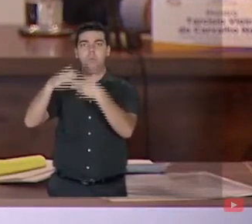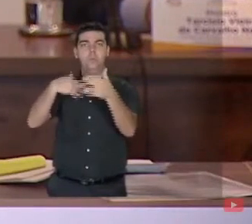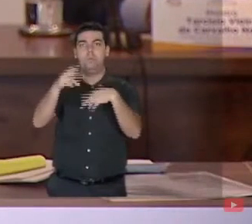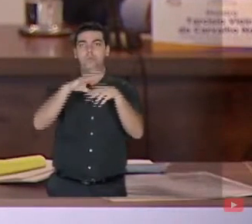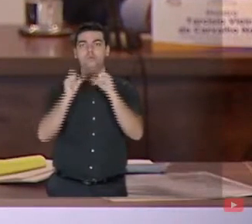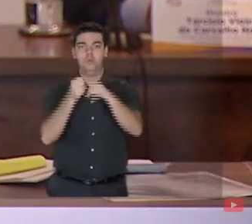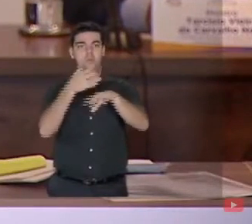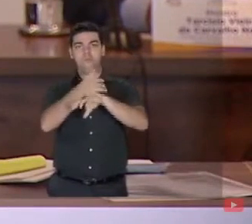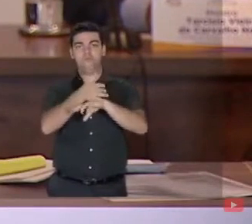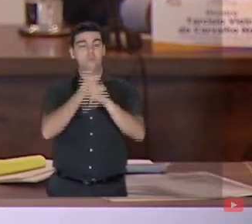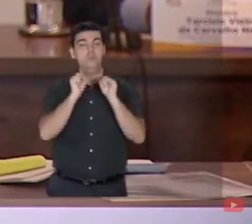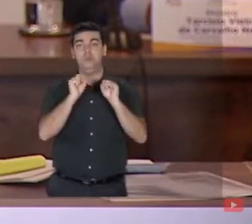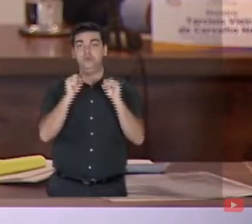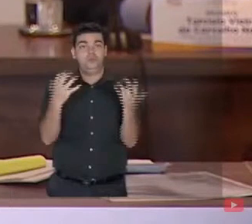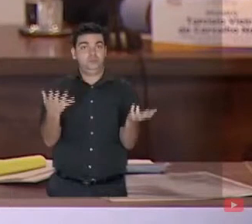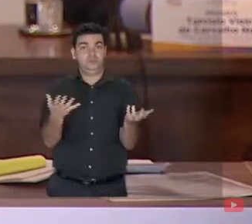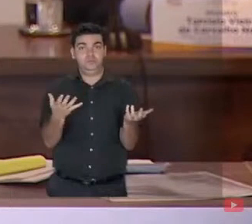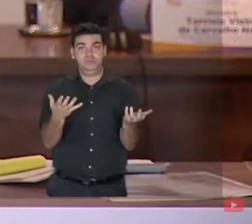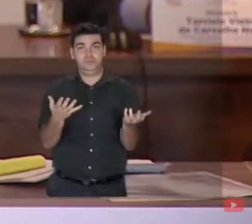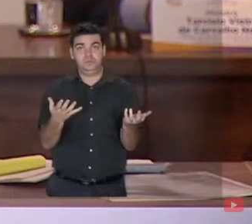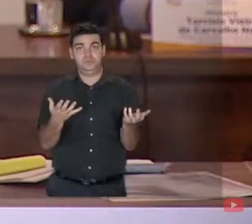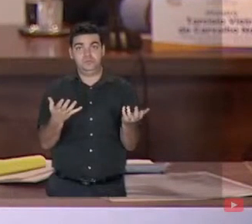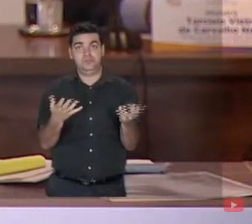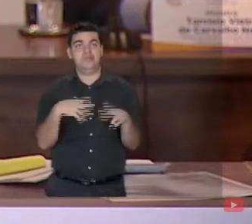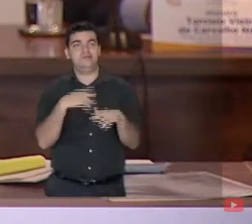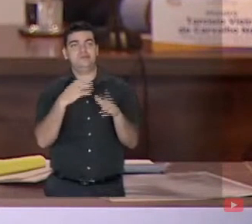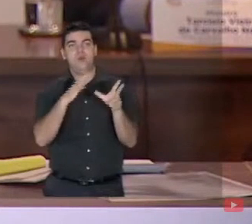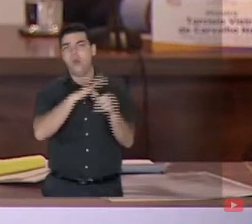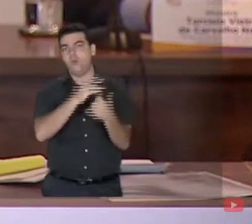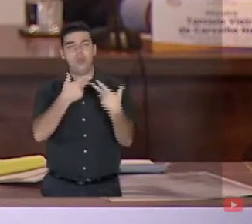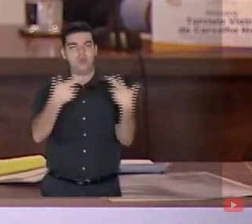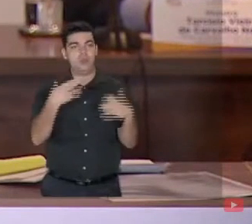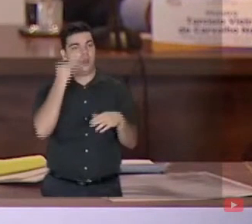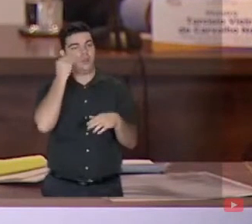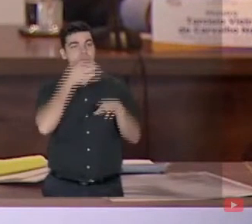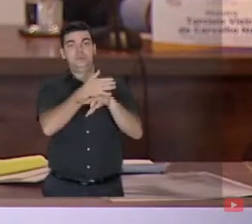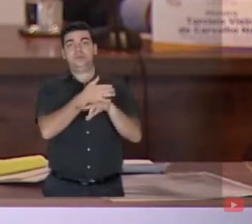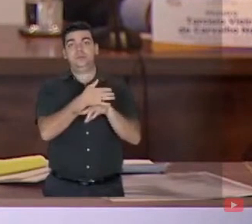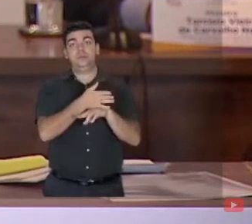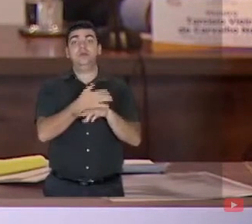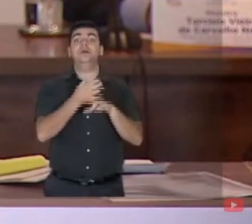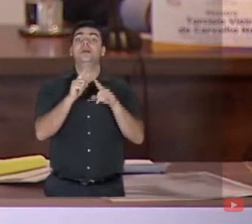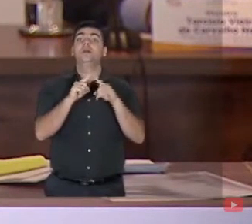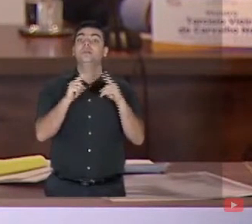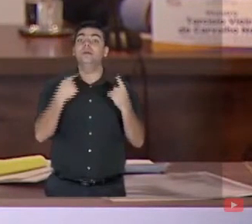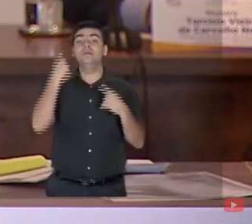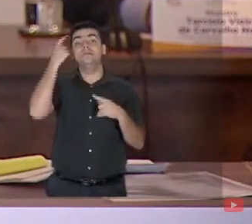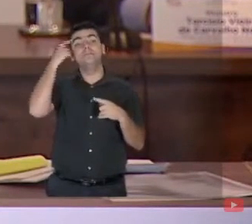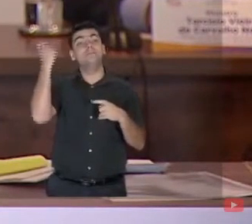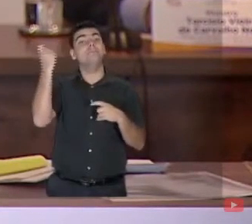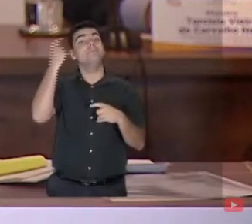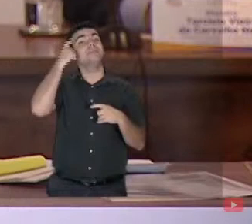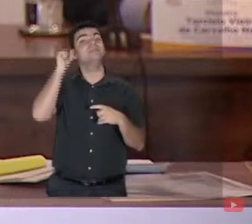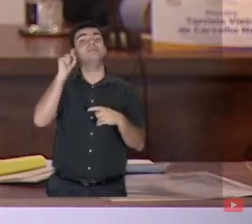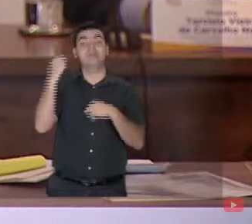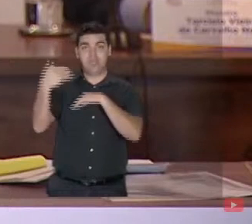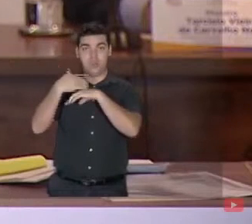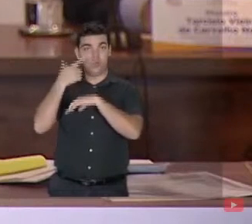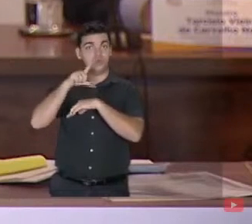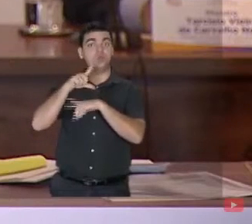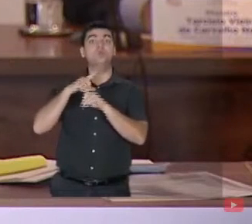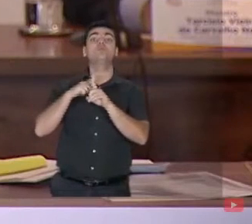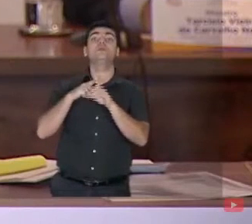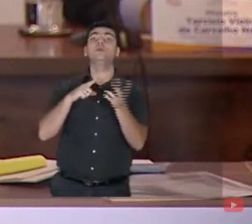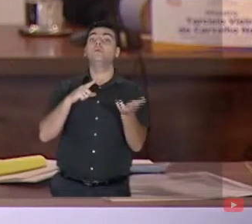qualquer instituição estão sujeitas a ataque. E o que é relevante é saber se esses ataques foram bem-sucedidos ou não foram bem-sucedidos.